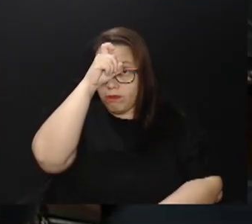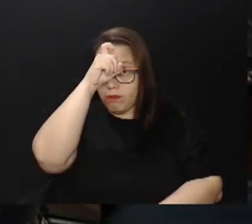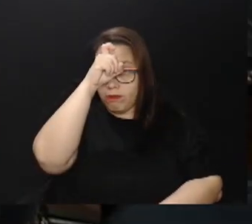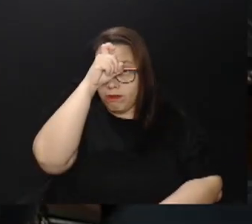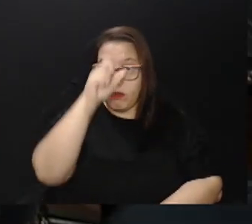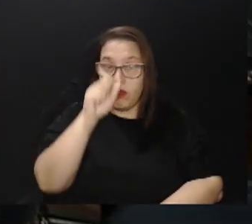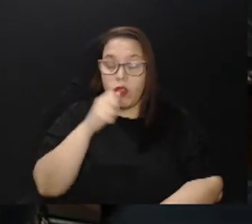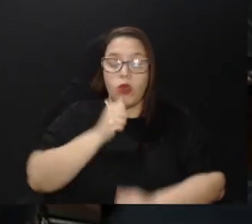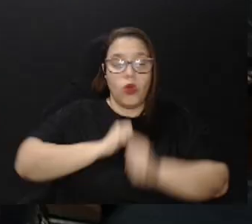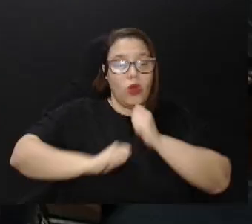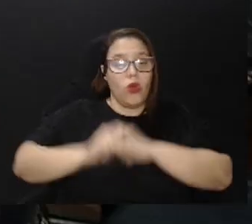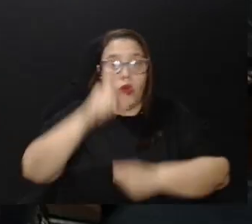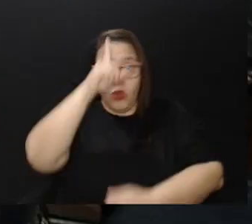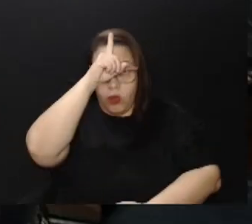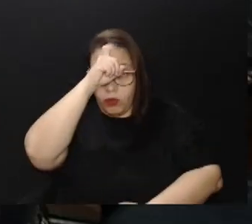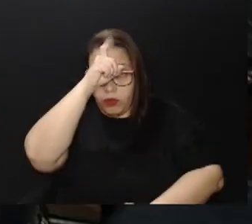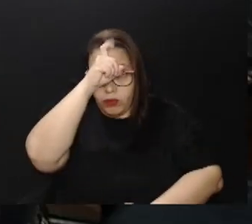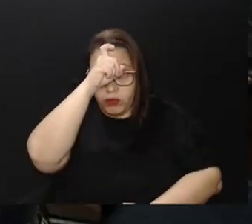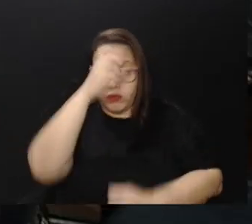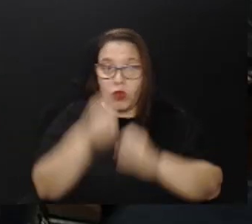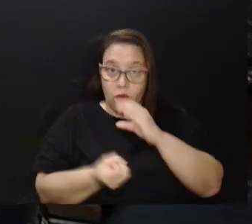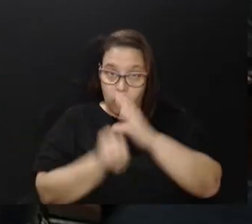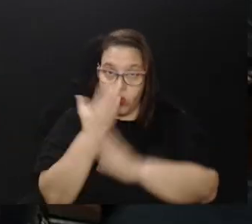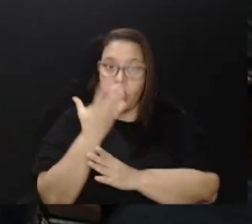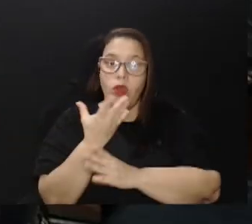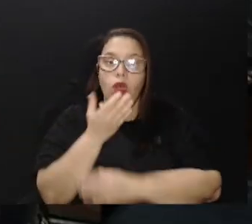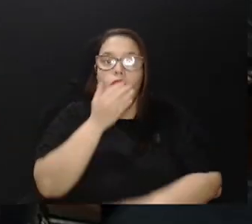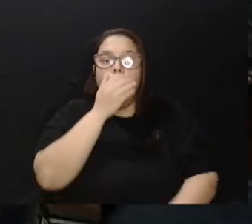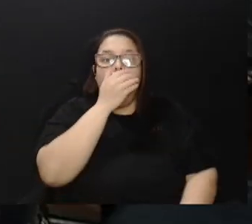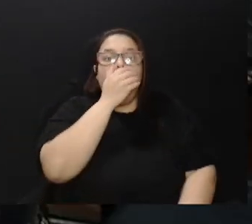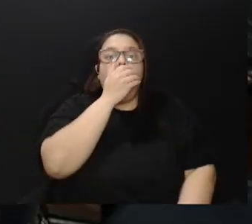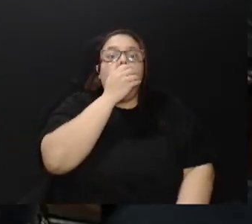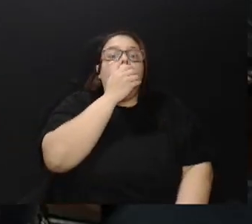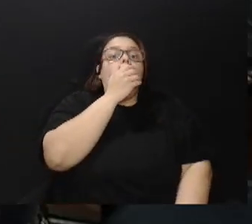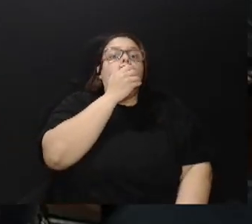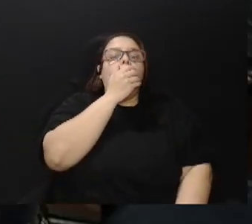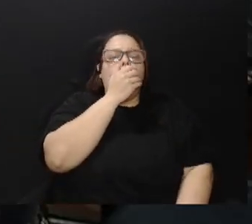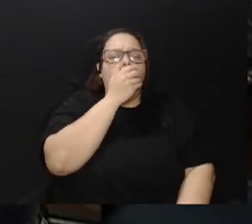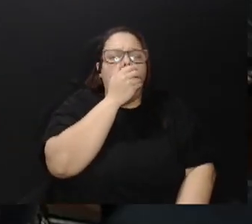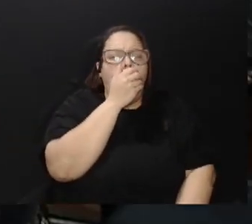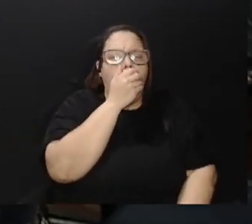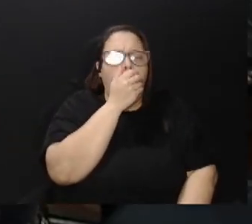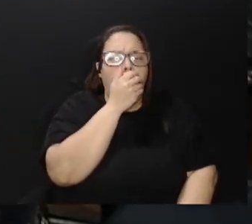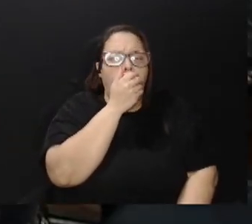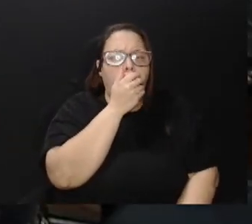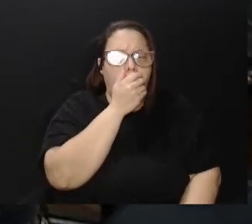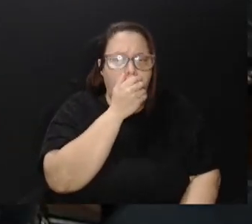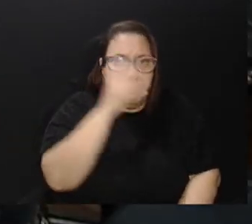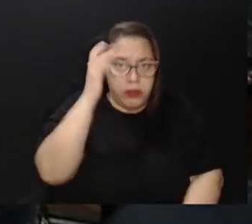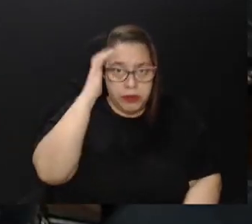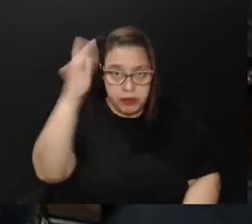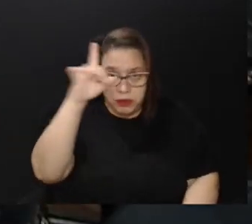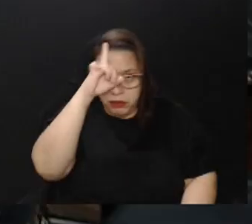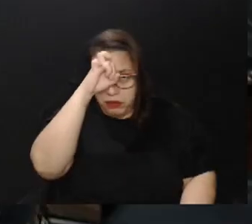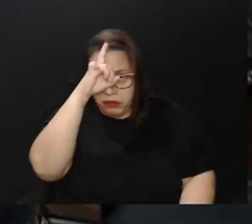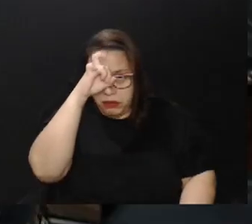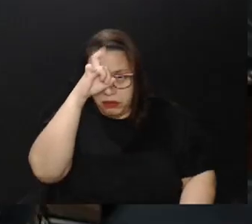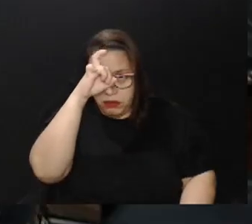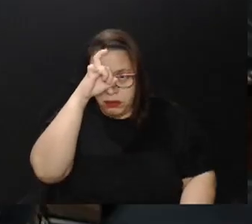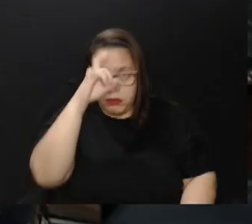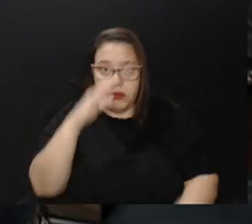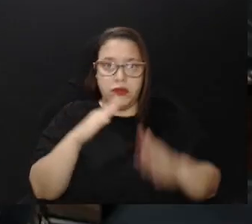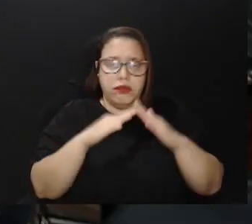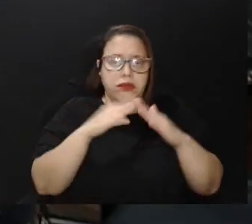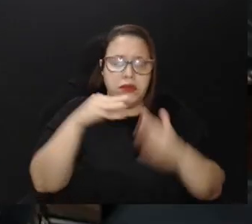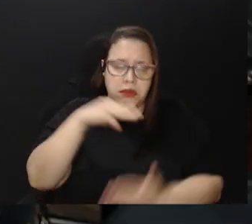hospital. Aí surgiu a ideia de fazer o hospital. Tinha um hospital da Irmandade, né, que era a Casa de Misericórdia. O